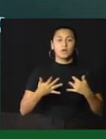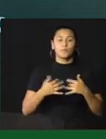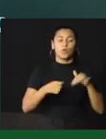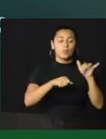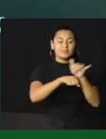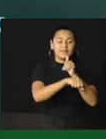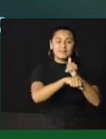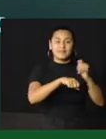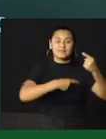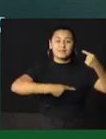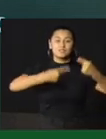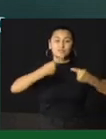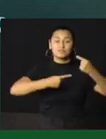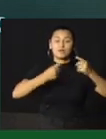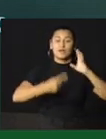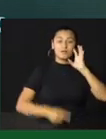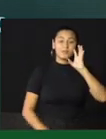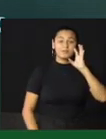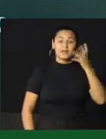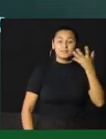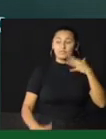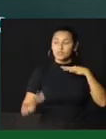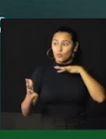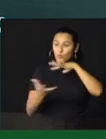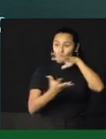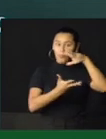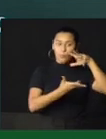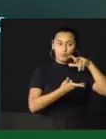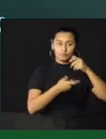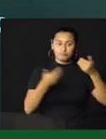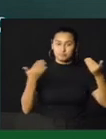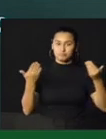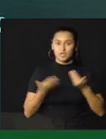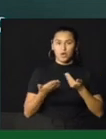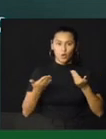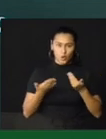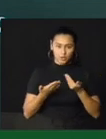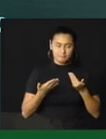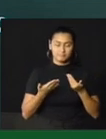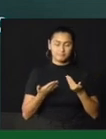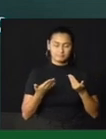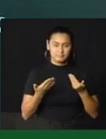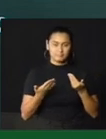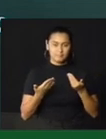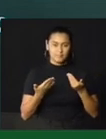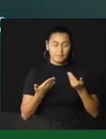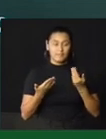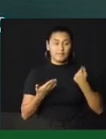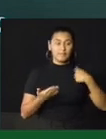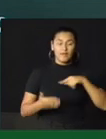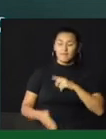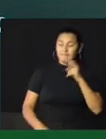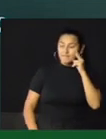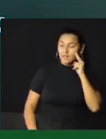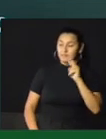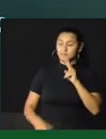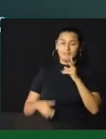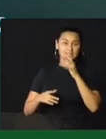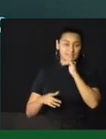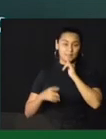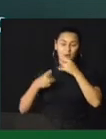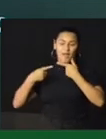na disputa que acontece eh no mundo contemporâneo a gente vê as tensões a partir da guerra na